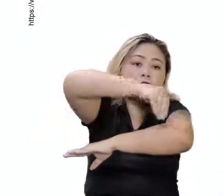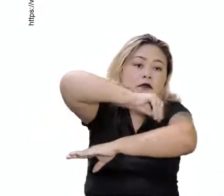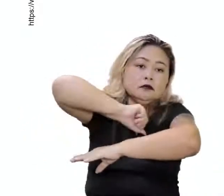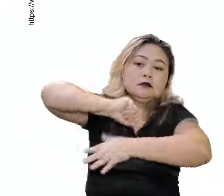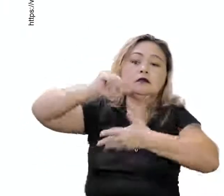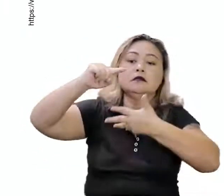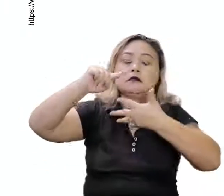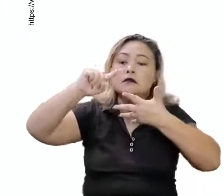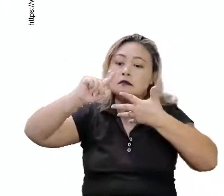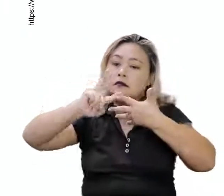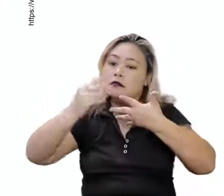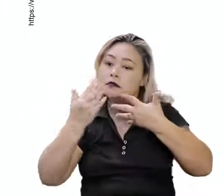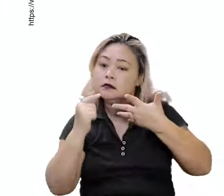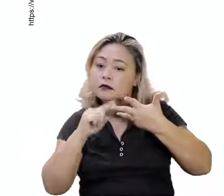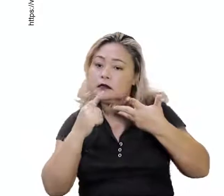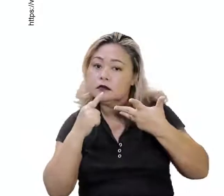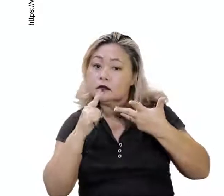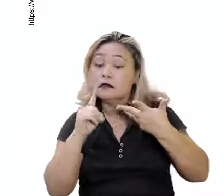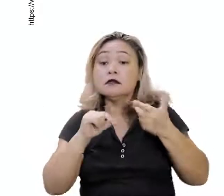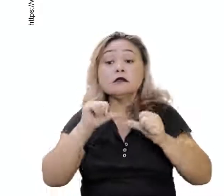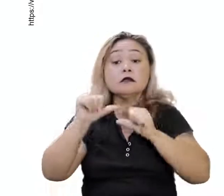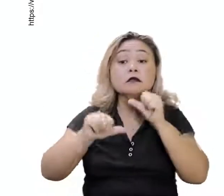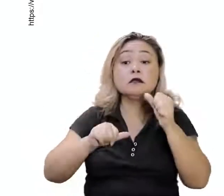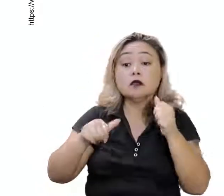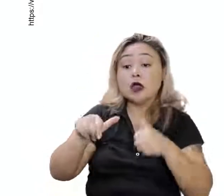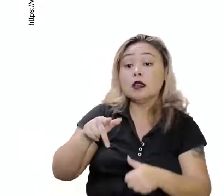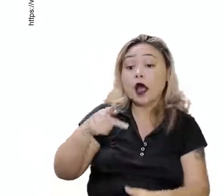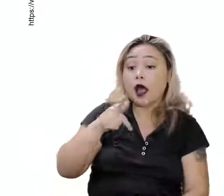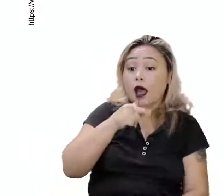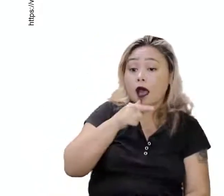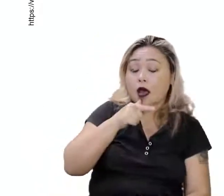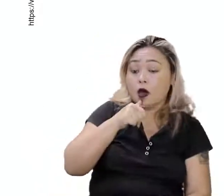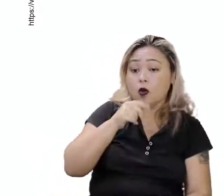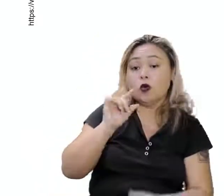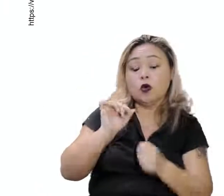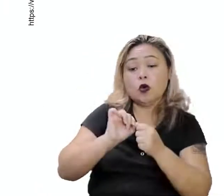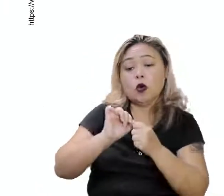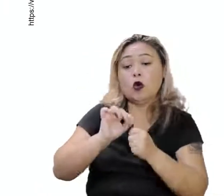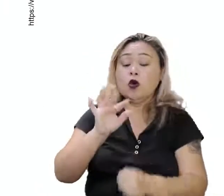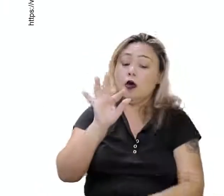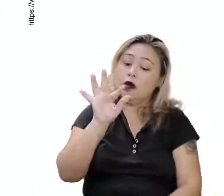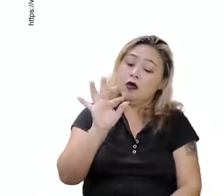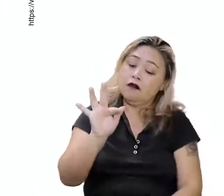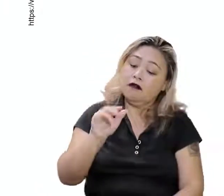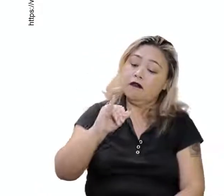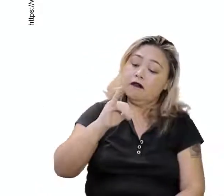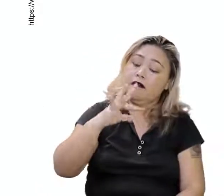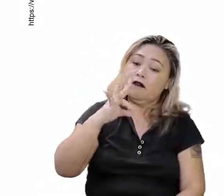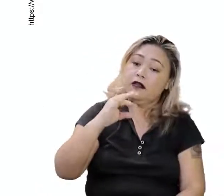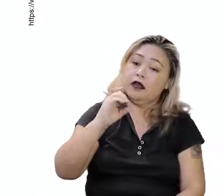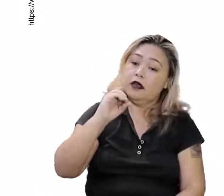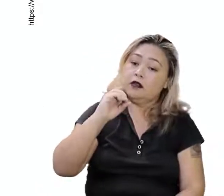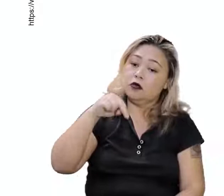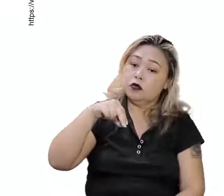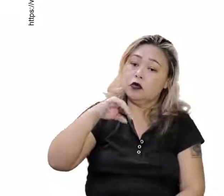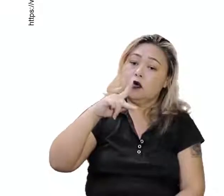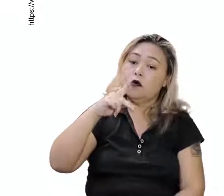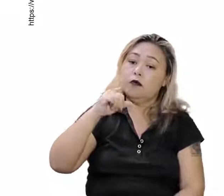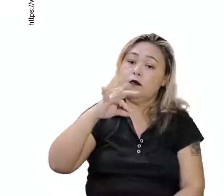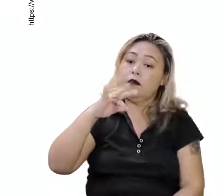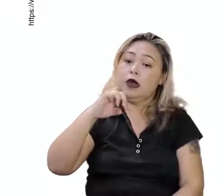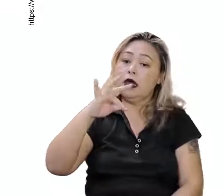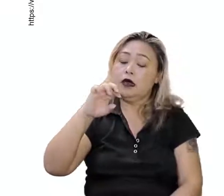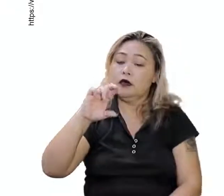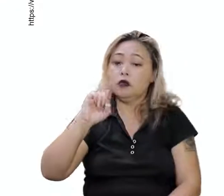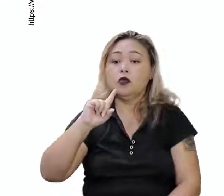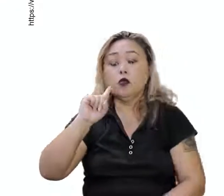Os produtores, consumidores. O que vai mudar no ambiente aquático? Os produtores vão ser o fitoplâncton, que vão servir